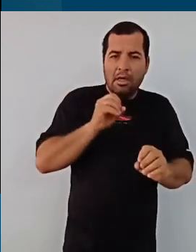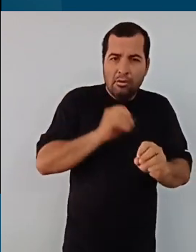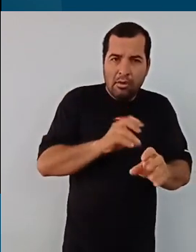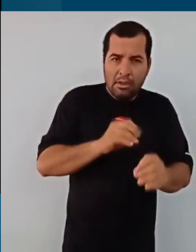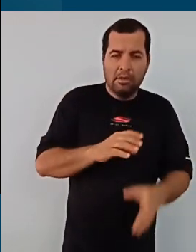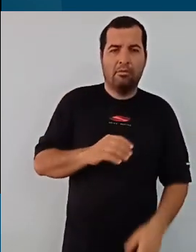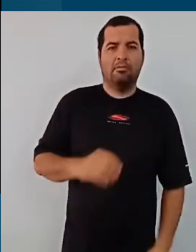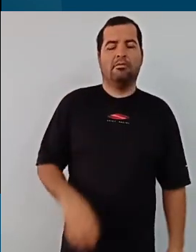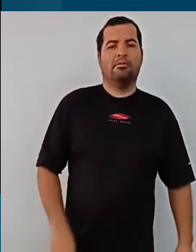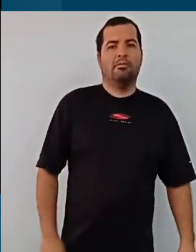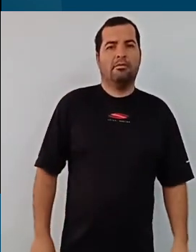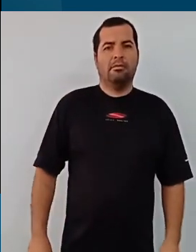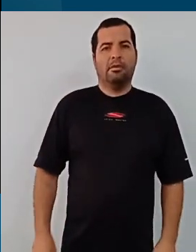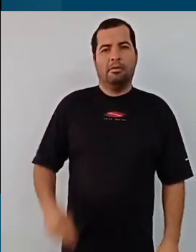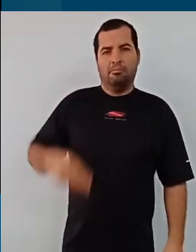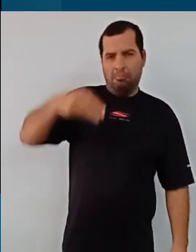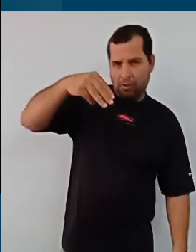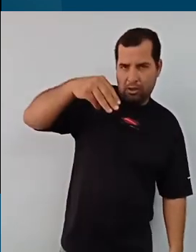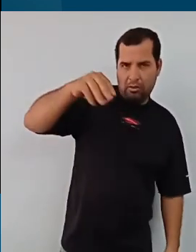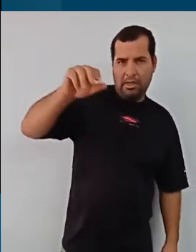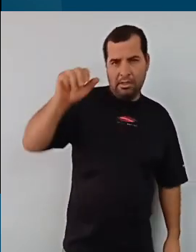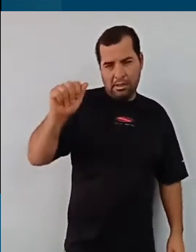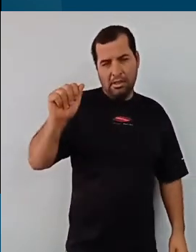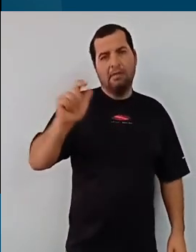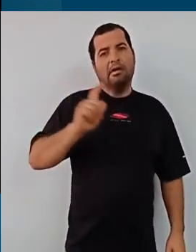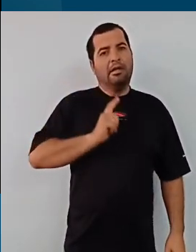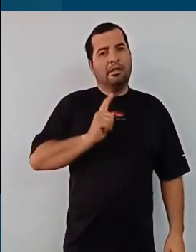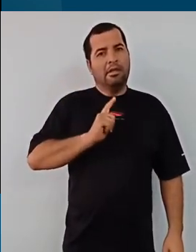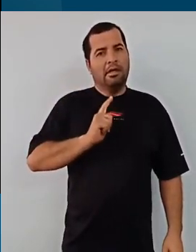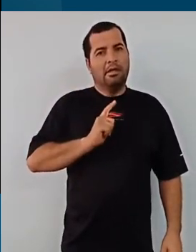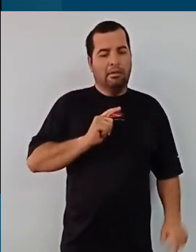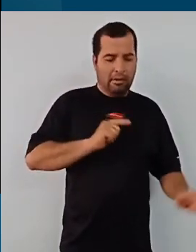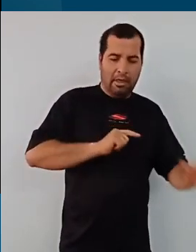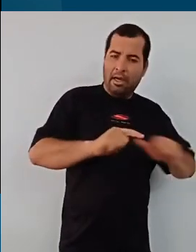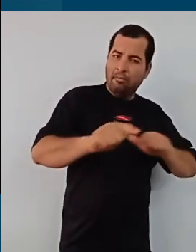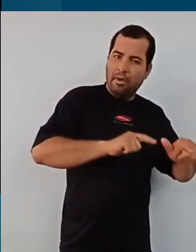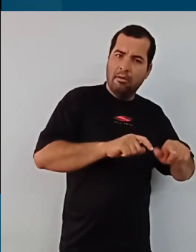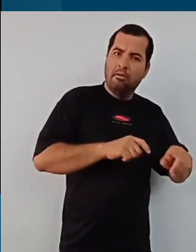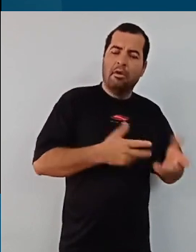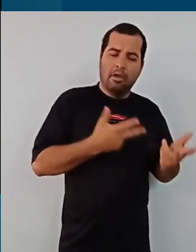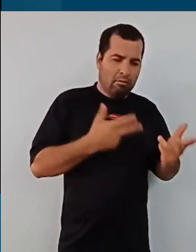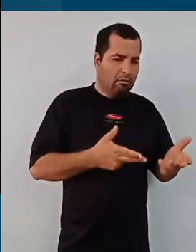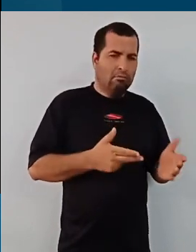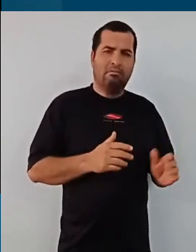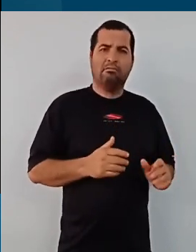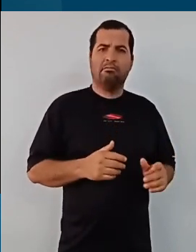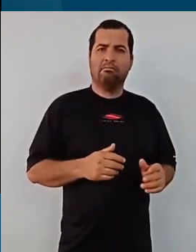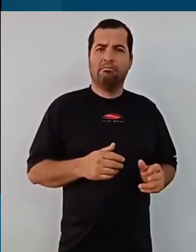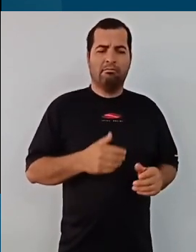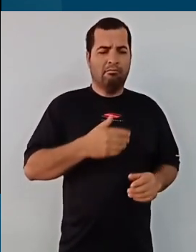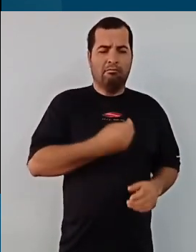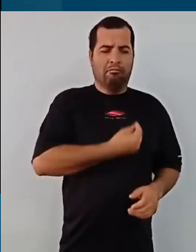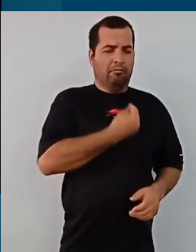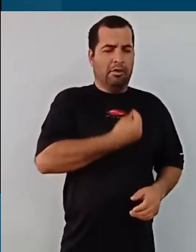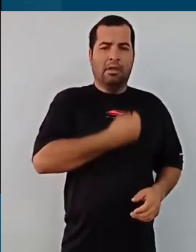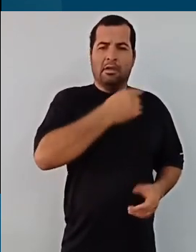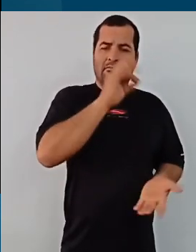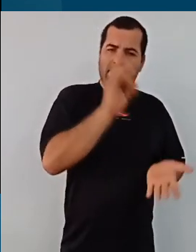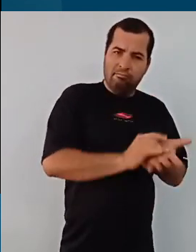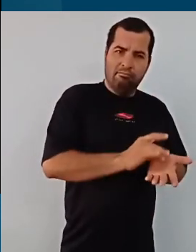metodologias ativas começaram como trabalho de campo mesmo, né, no Dewey, ir para pegar um